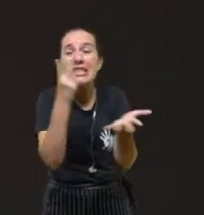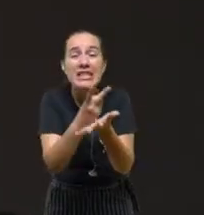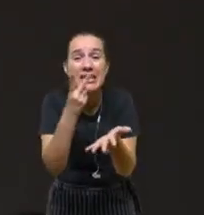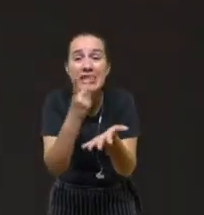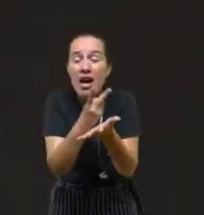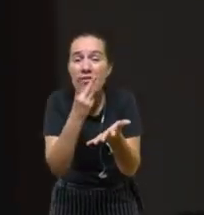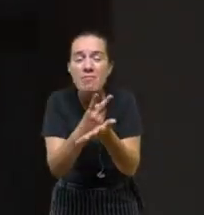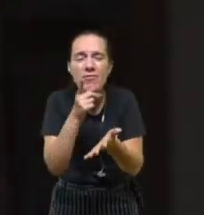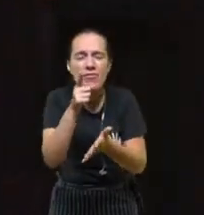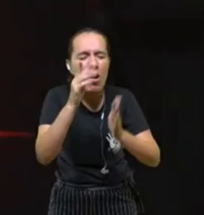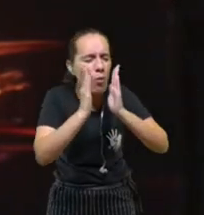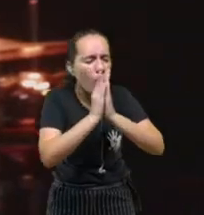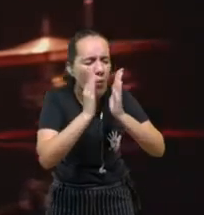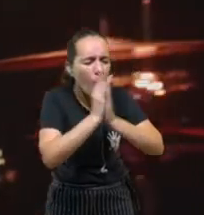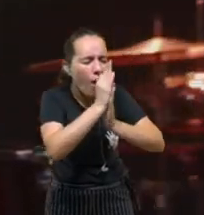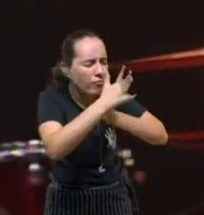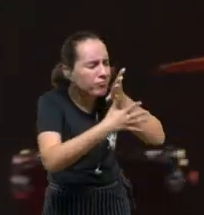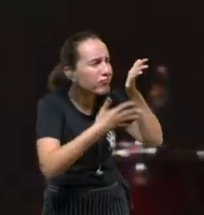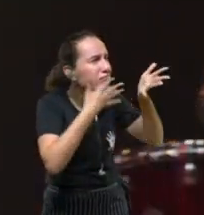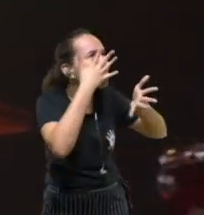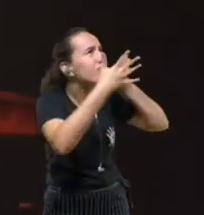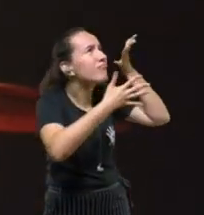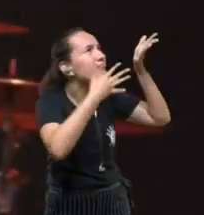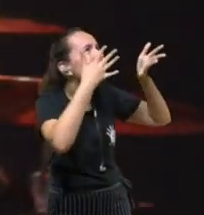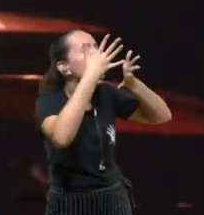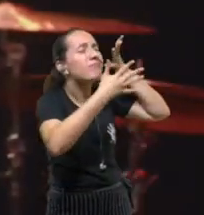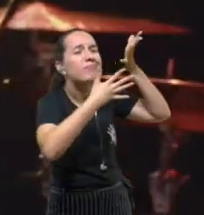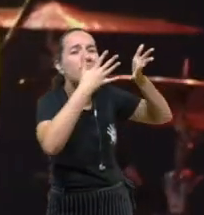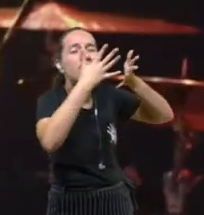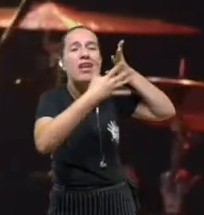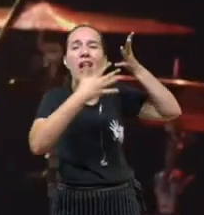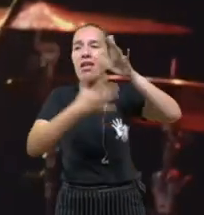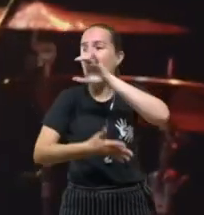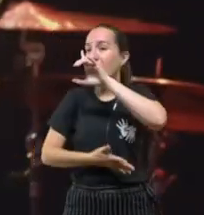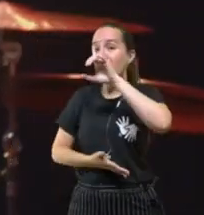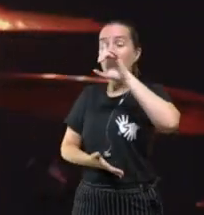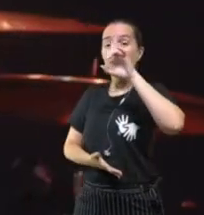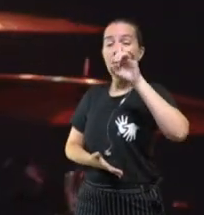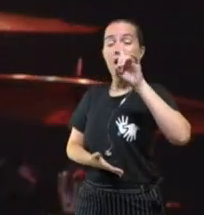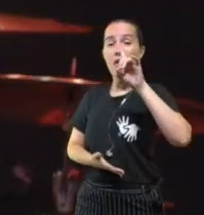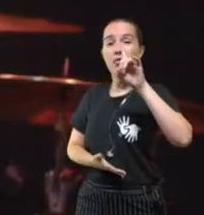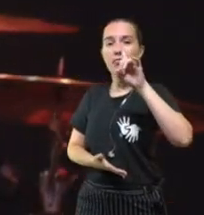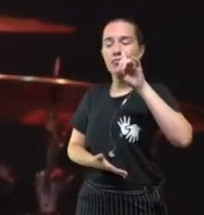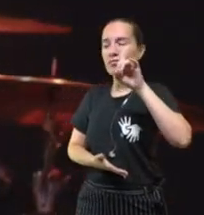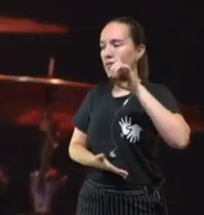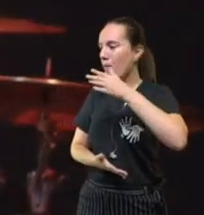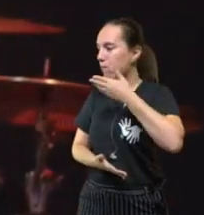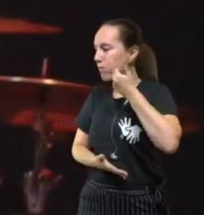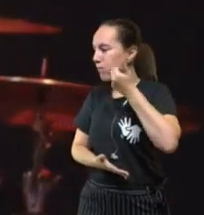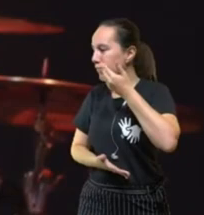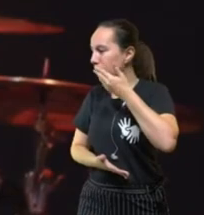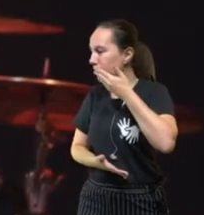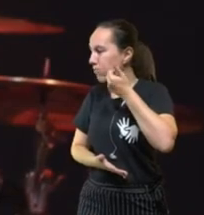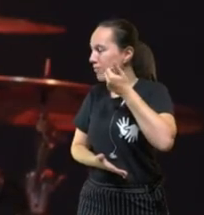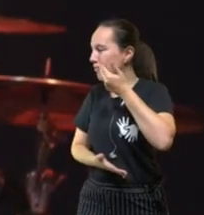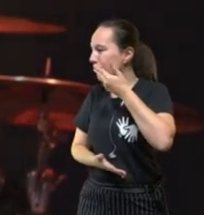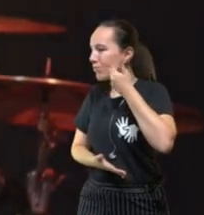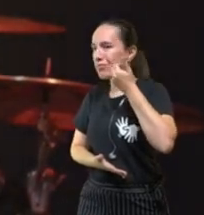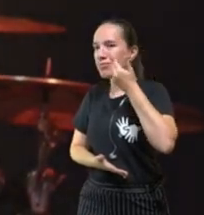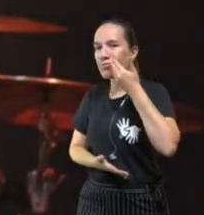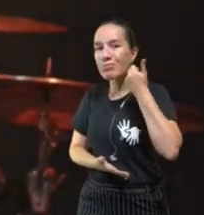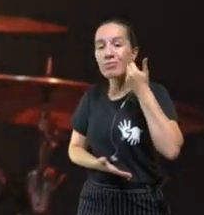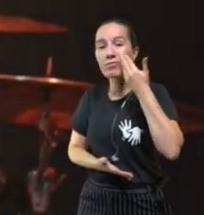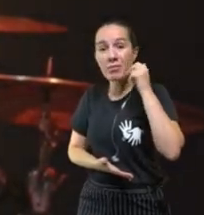vez que você está levantando, suas orações estão sendo colecionadas. Em